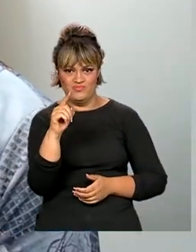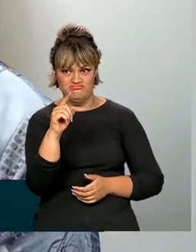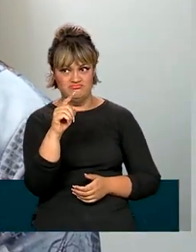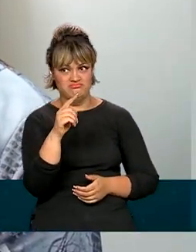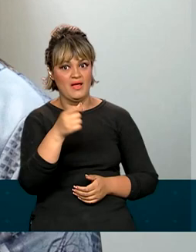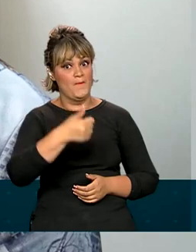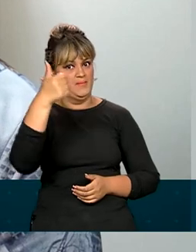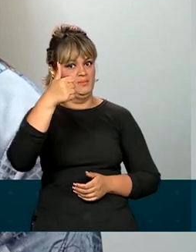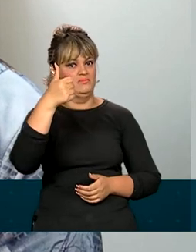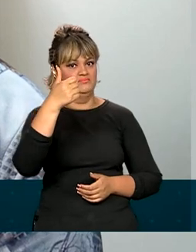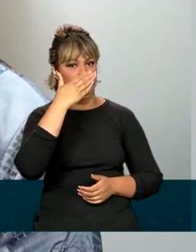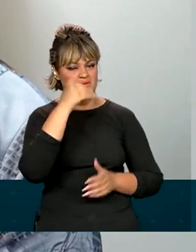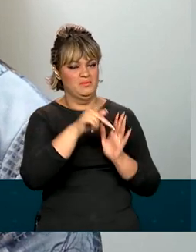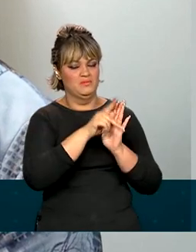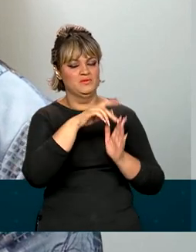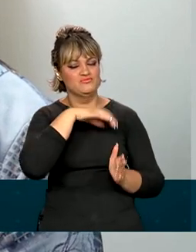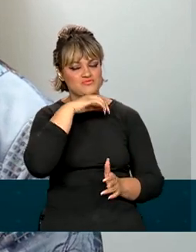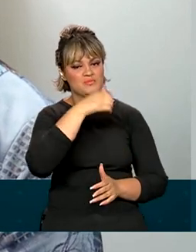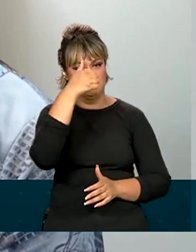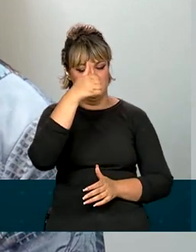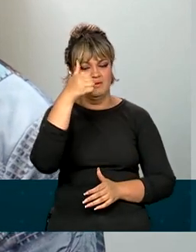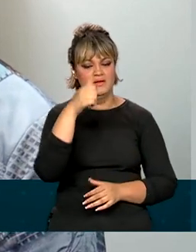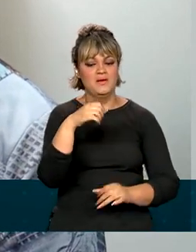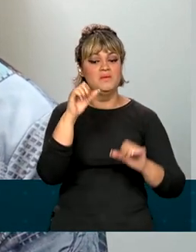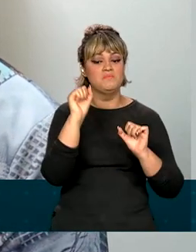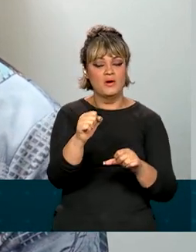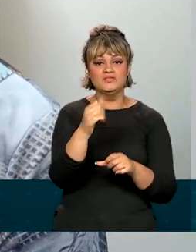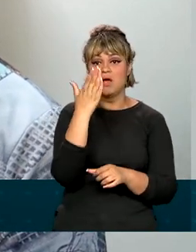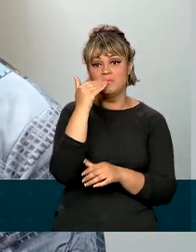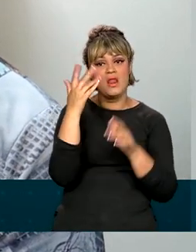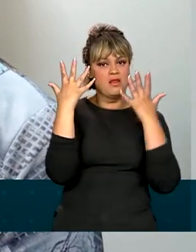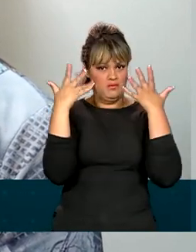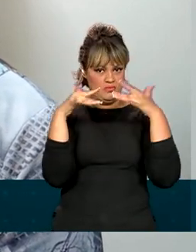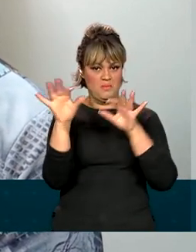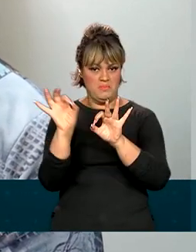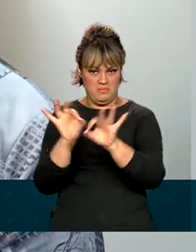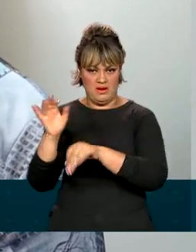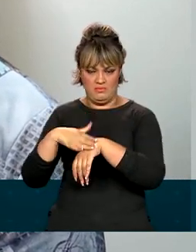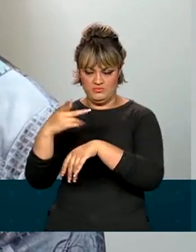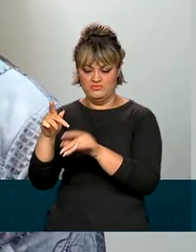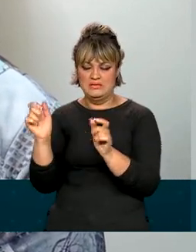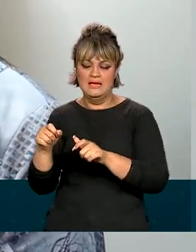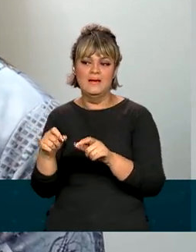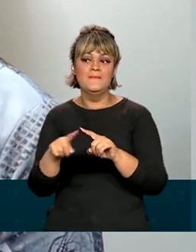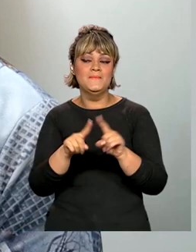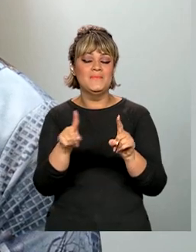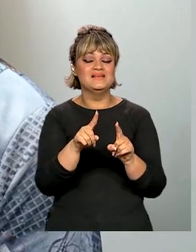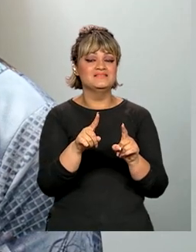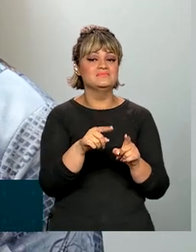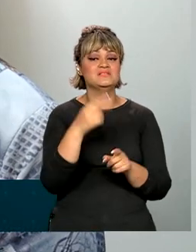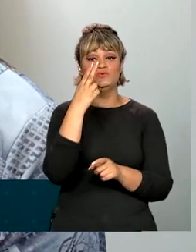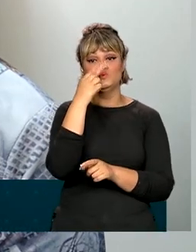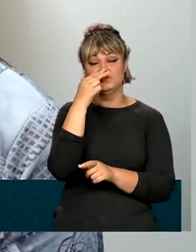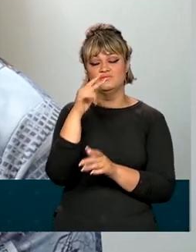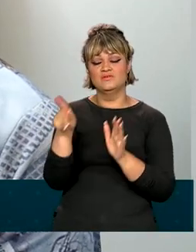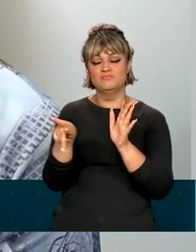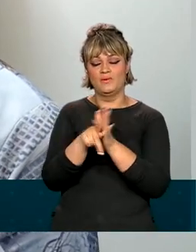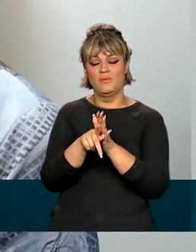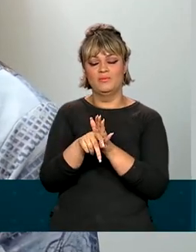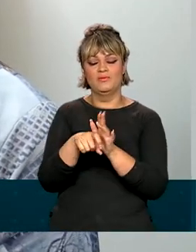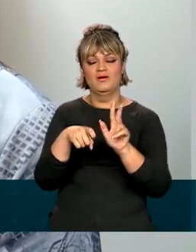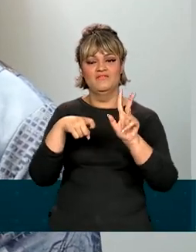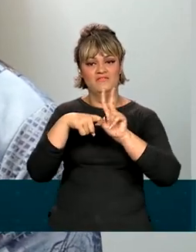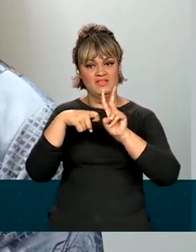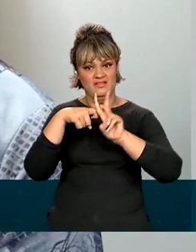né existe a possibilidade de se fazer a comida natural porém a necessidade de um nutricionista veterinário fazer o